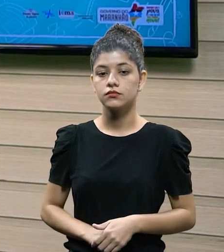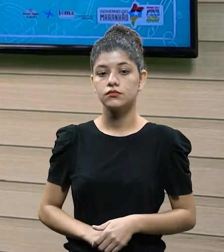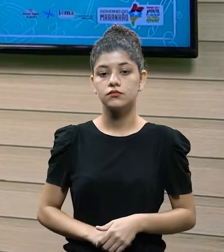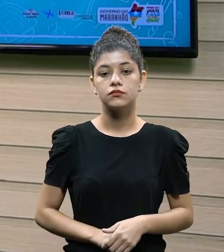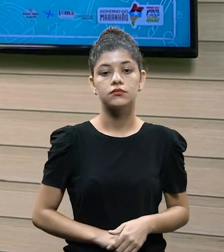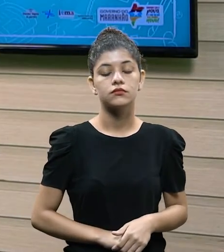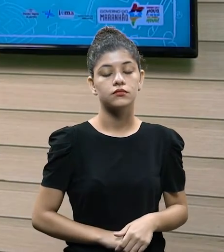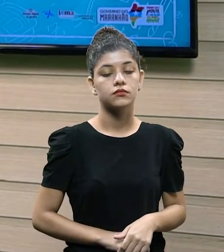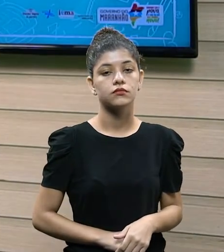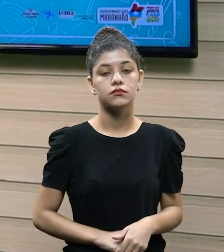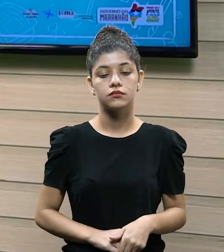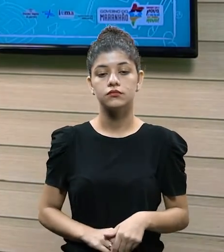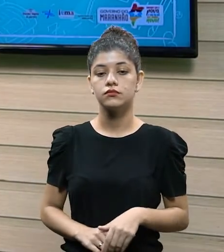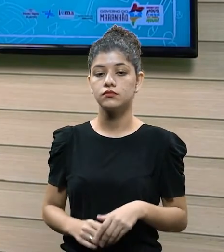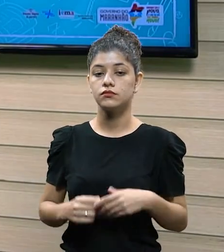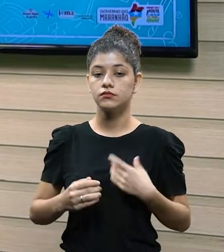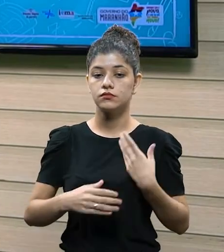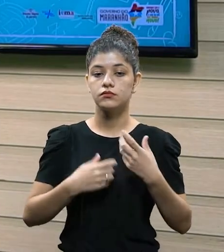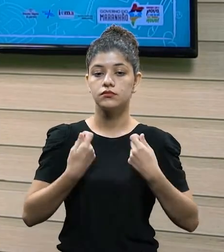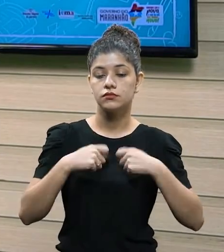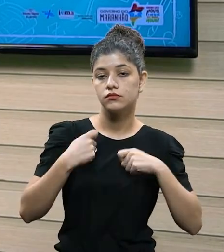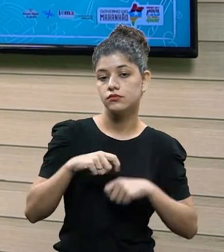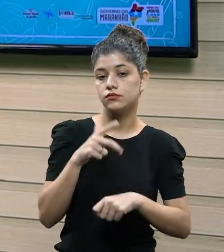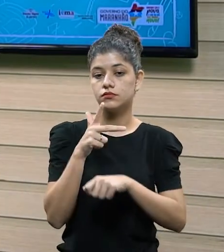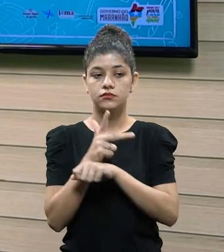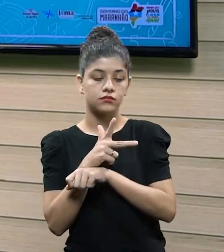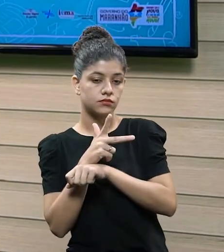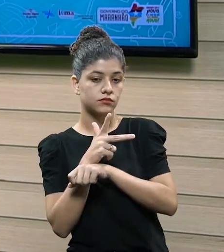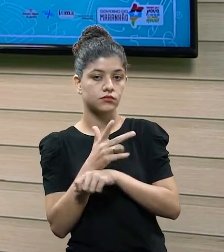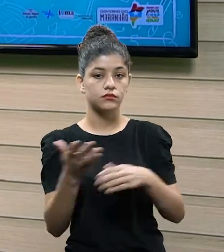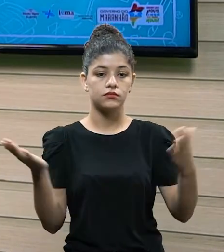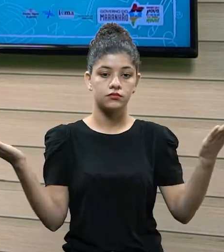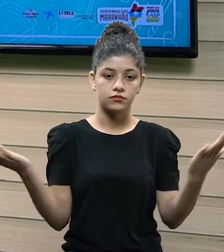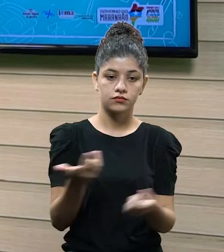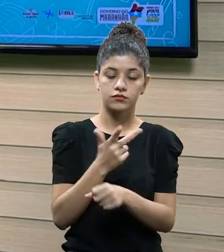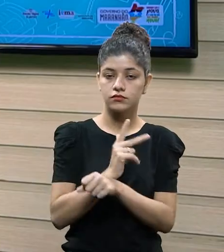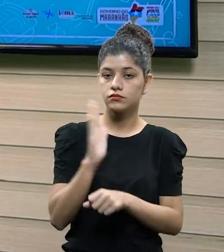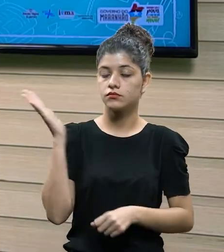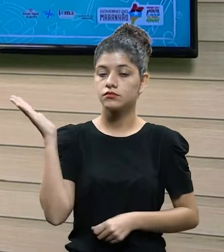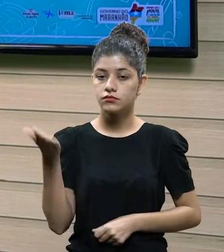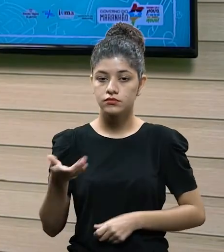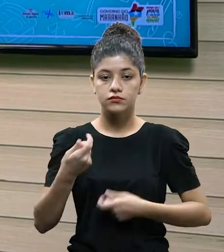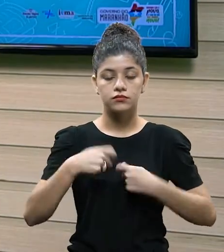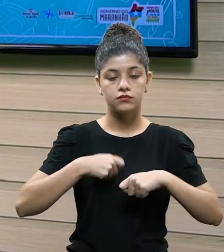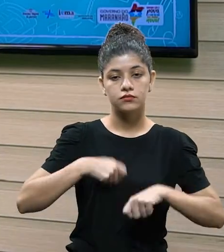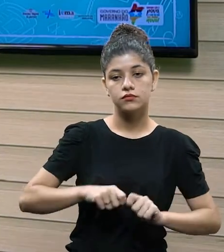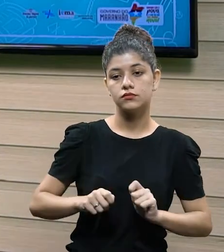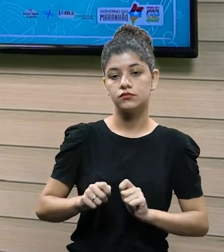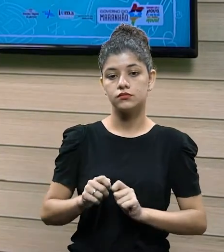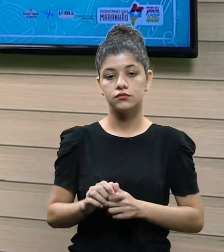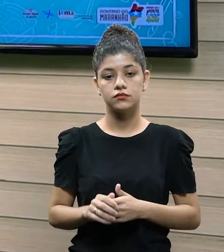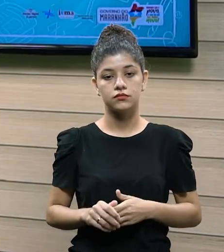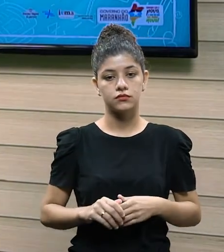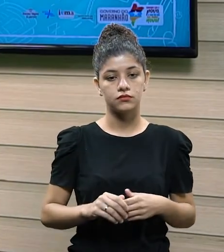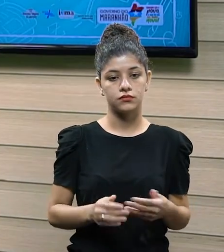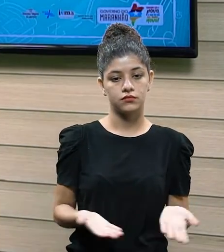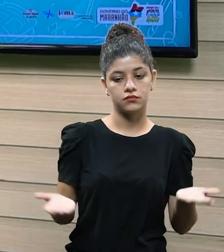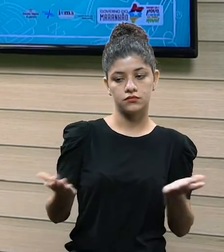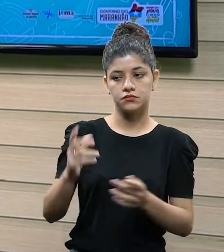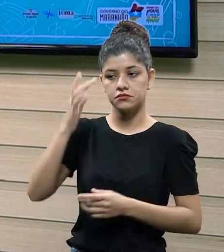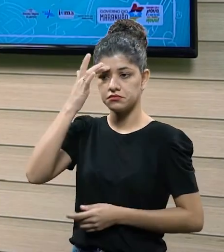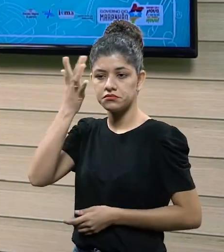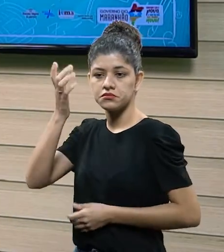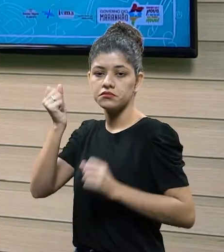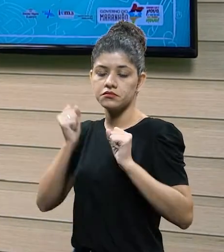vou sair. Se eu puder chegar um pouquinho mais cedo, eu vou sair. Eu tenho que gravar não sei quantas aulas, eu vou logo gravar tantas aulas que eu preciso. Não vou deixar para